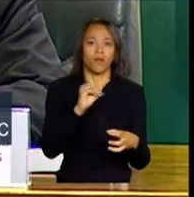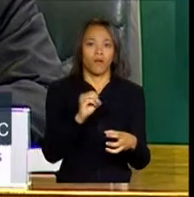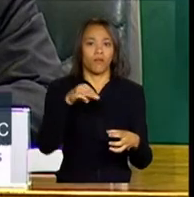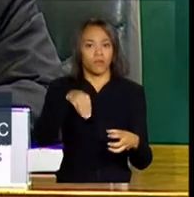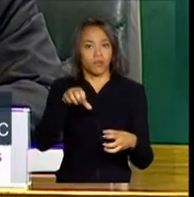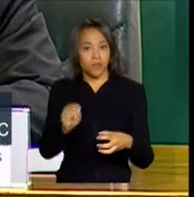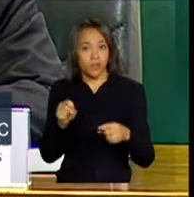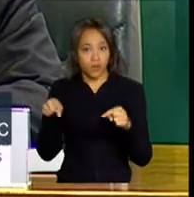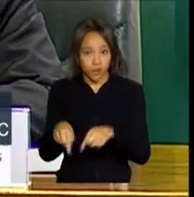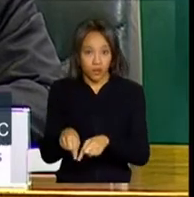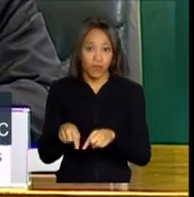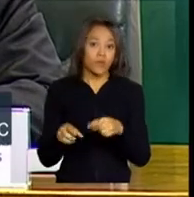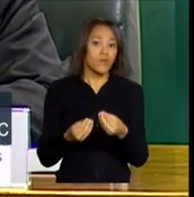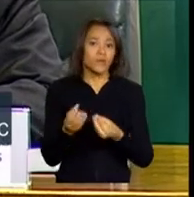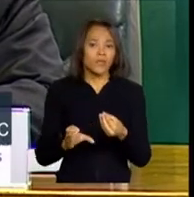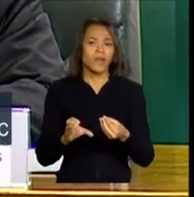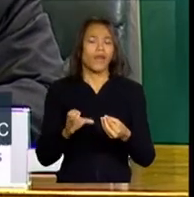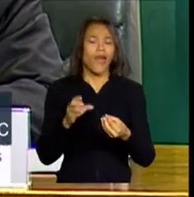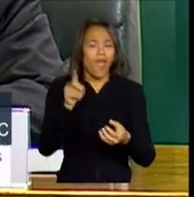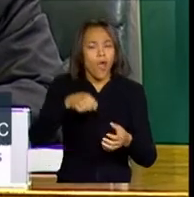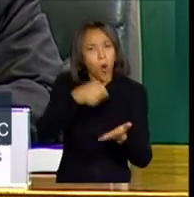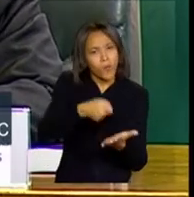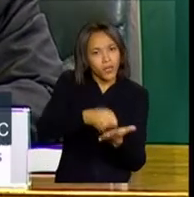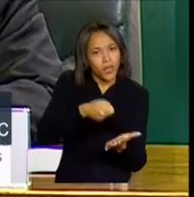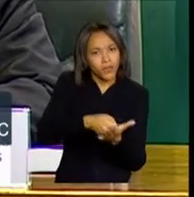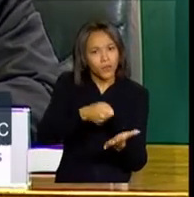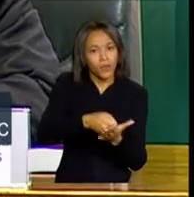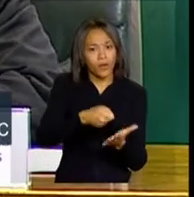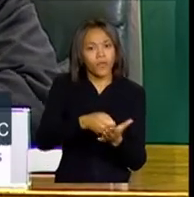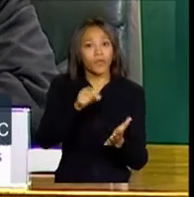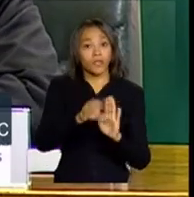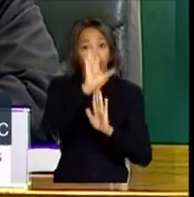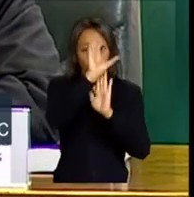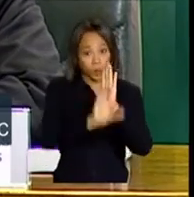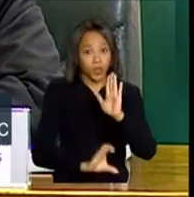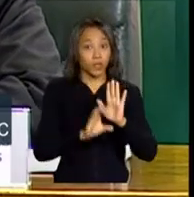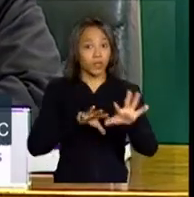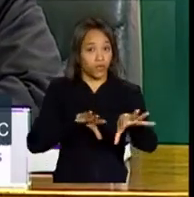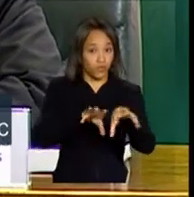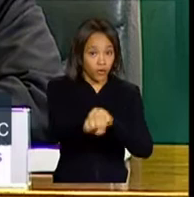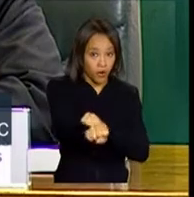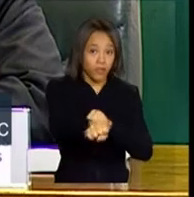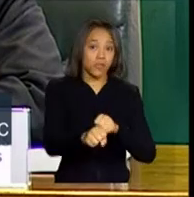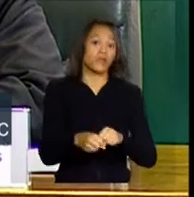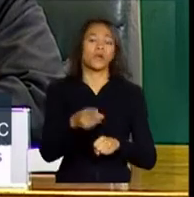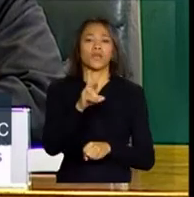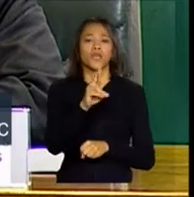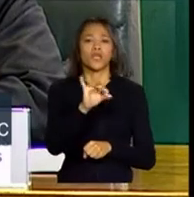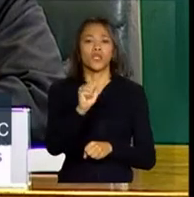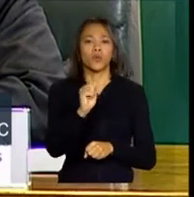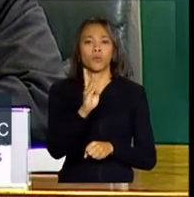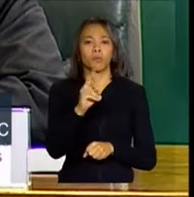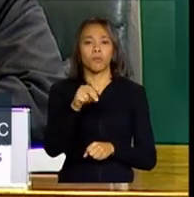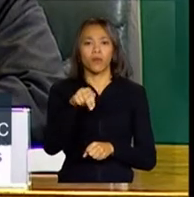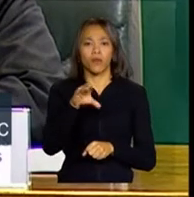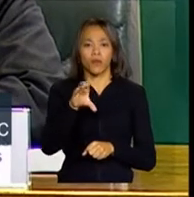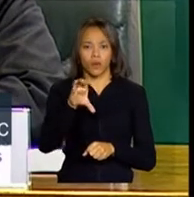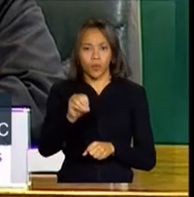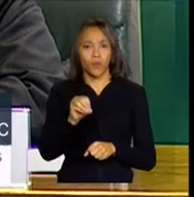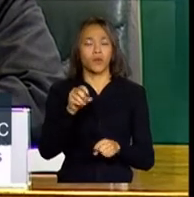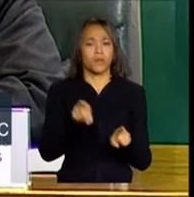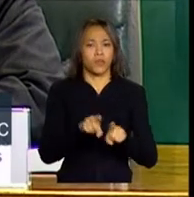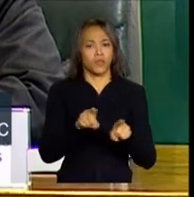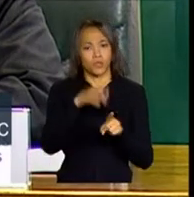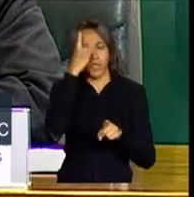e contenciosos cadeira obrigatório obrigatória no currículo de formação do Instituto Rio Branco despertando em jovens